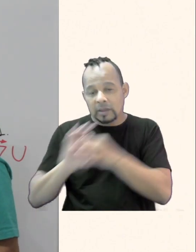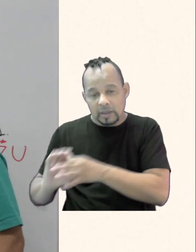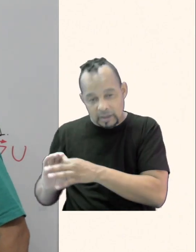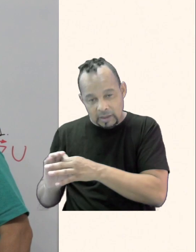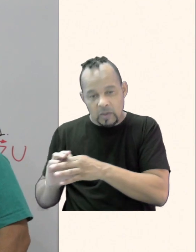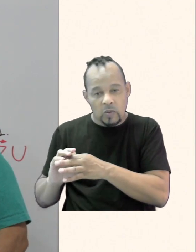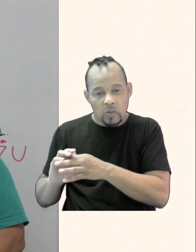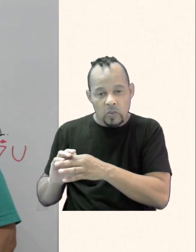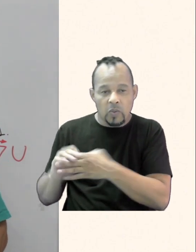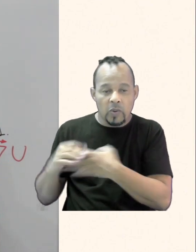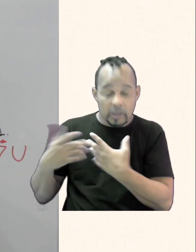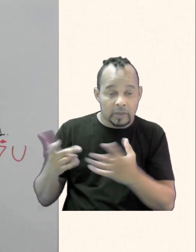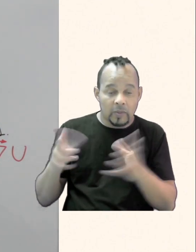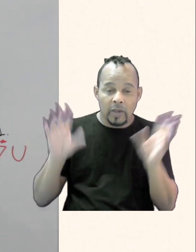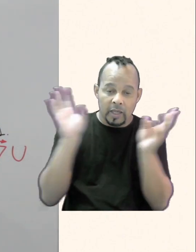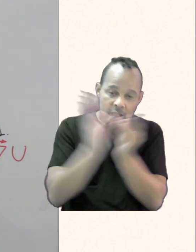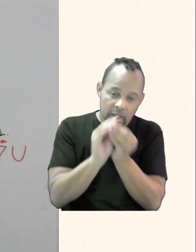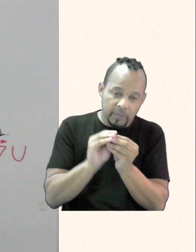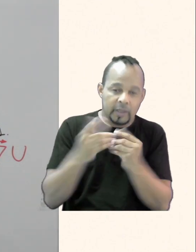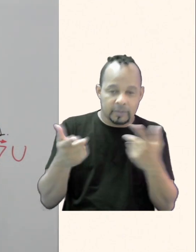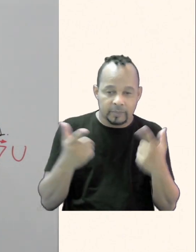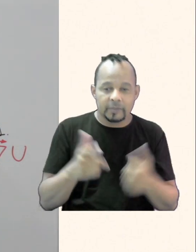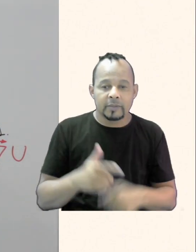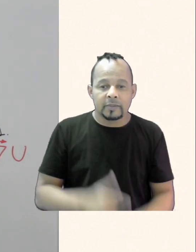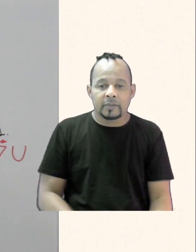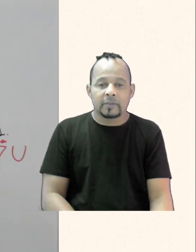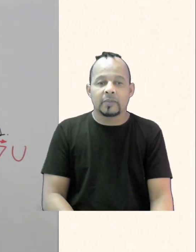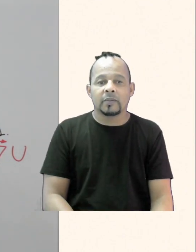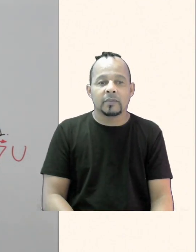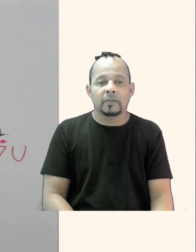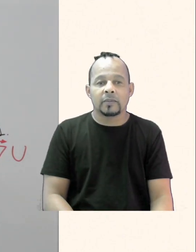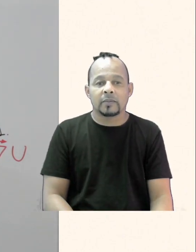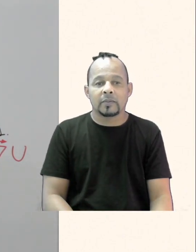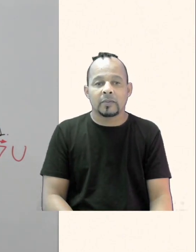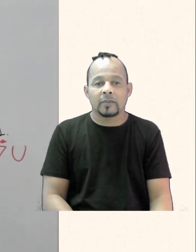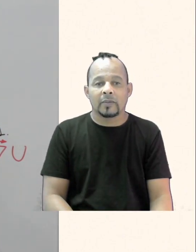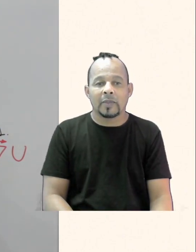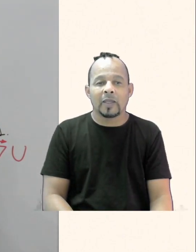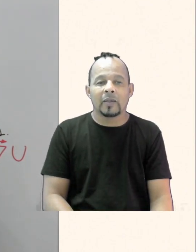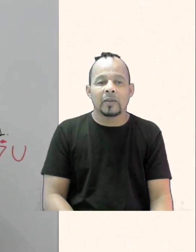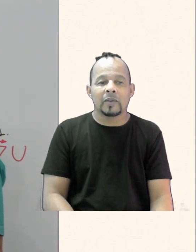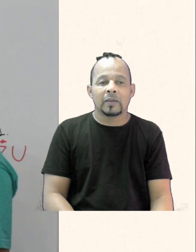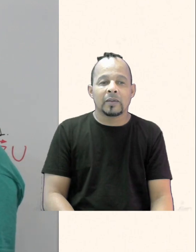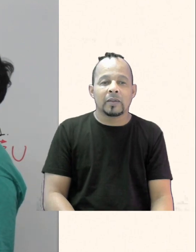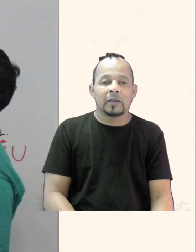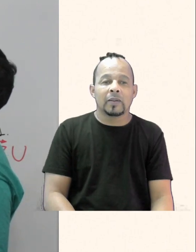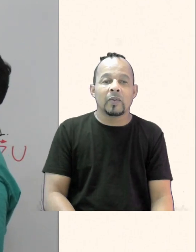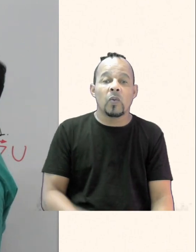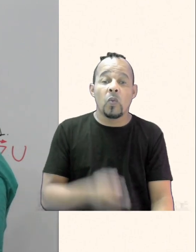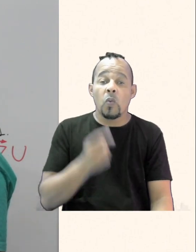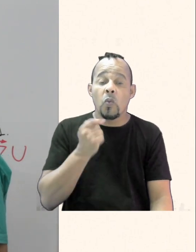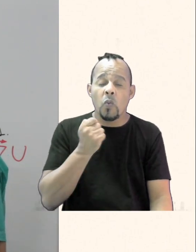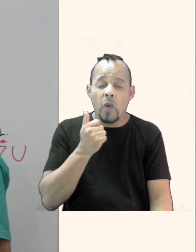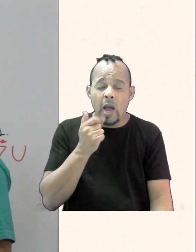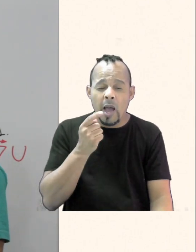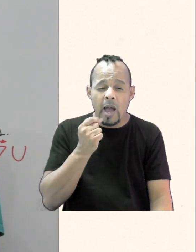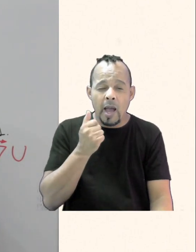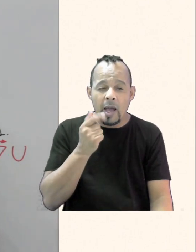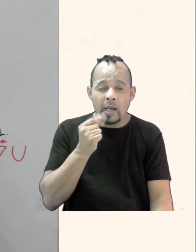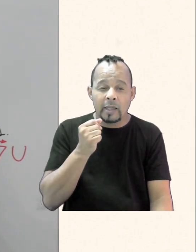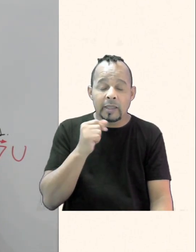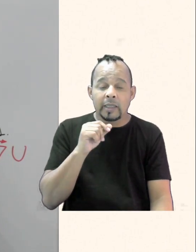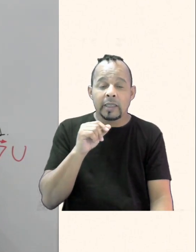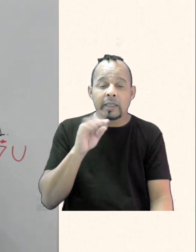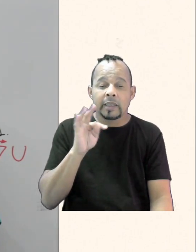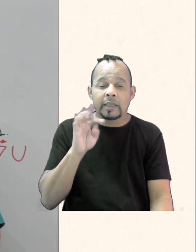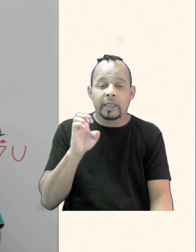aqui resume bem o que nós vimos na aula de hoje. Bacana? Estamos a um passo de fazer o